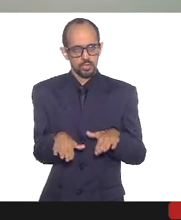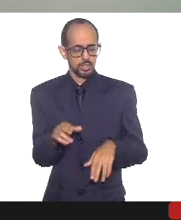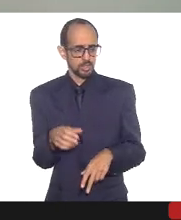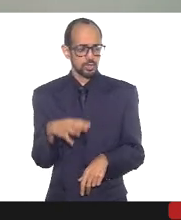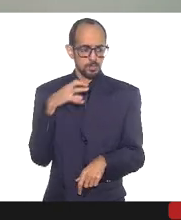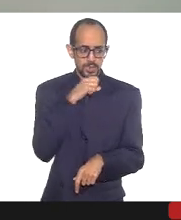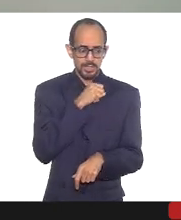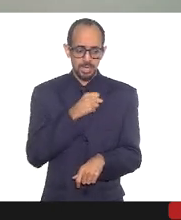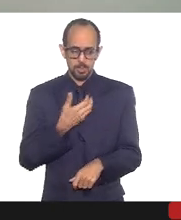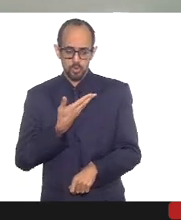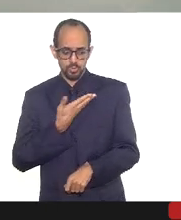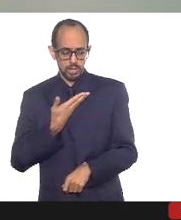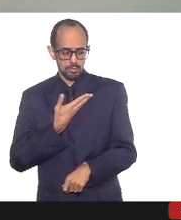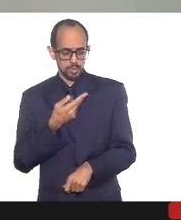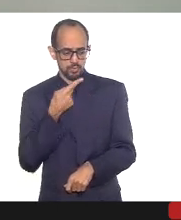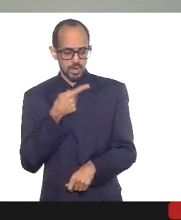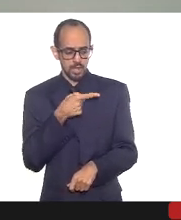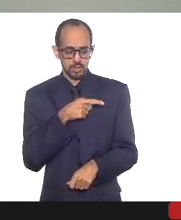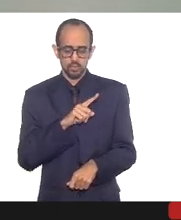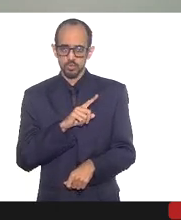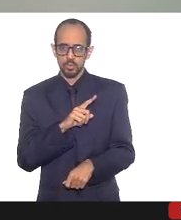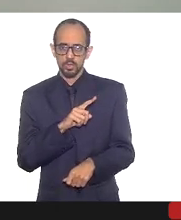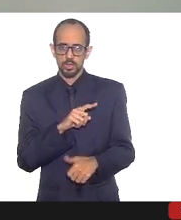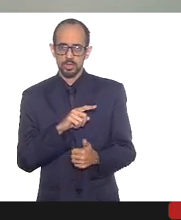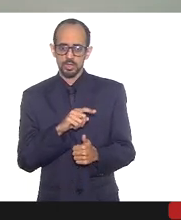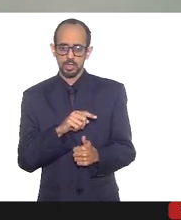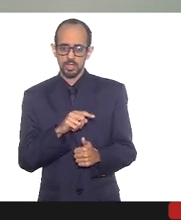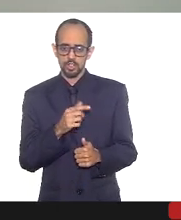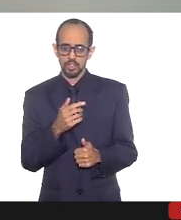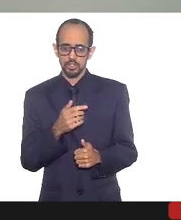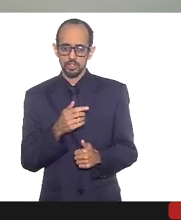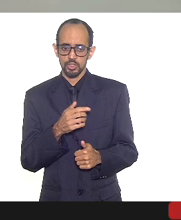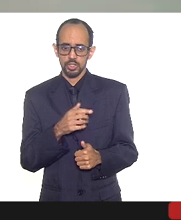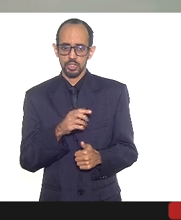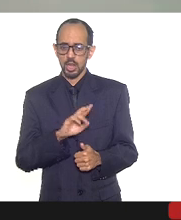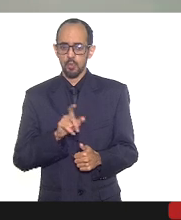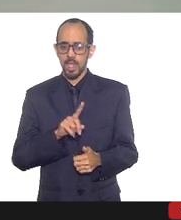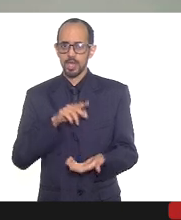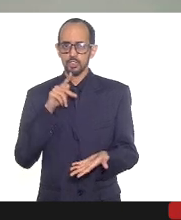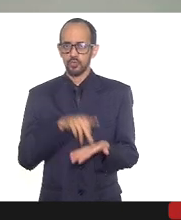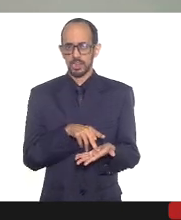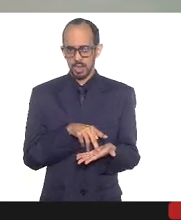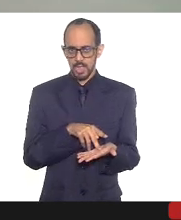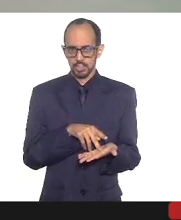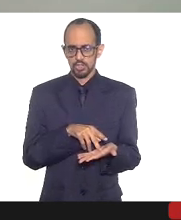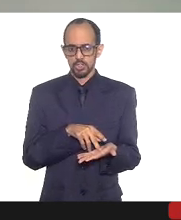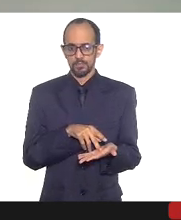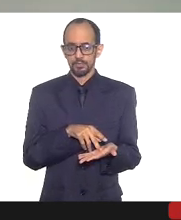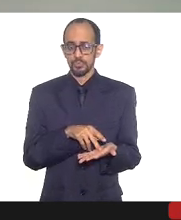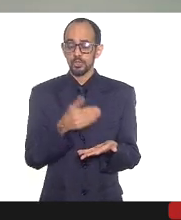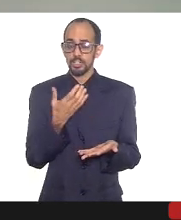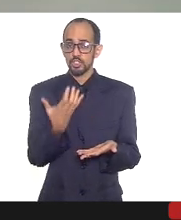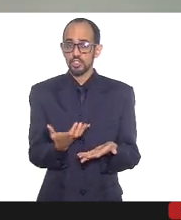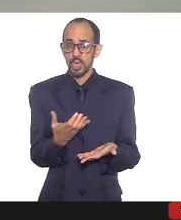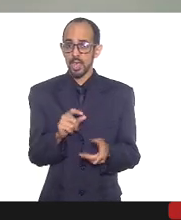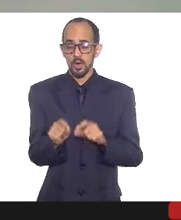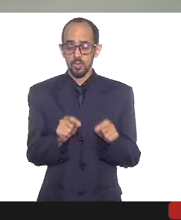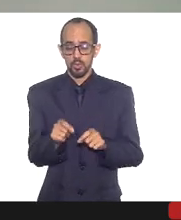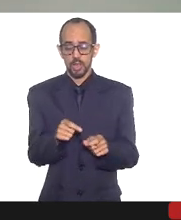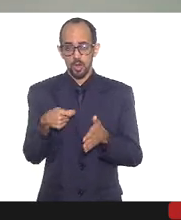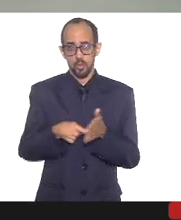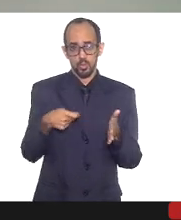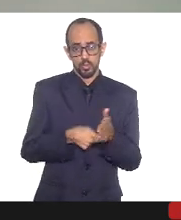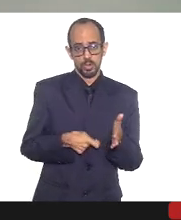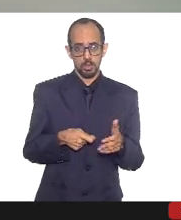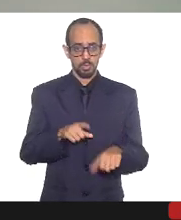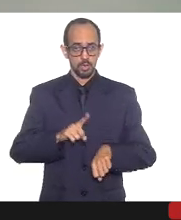gente não está apoiando a recomposição, o que não é fato. De fato, nós estamos lutando pela recomposição e entendemos